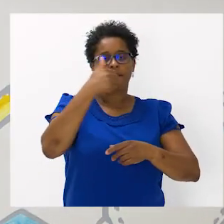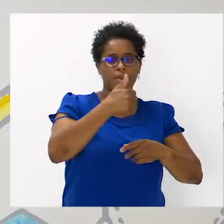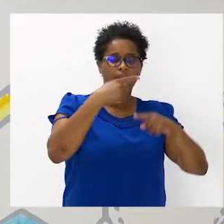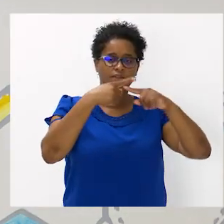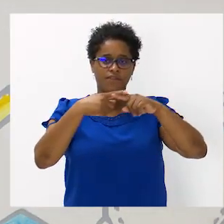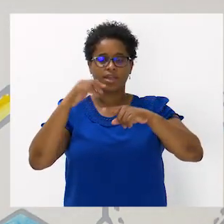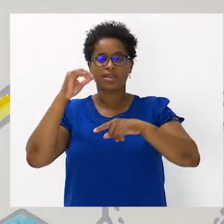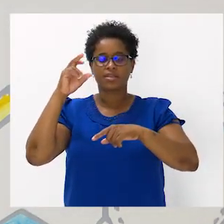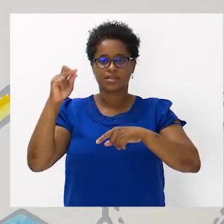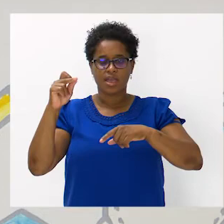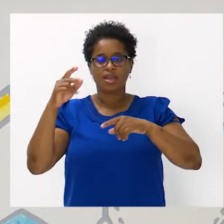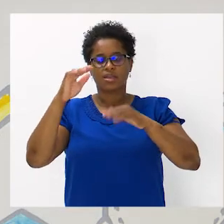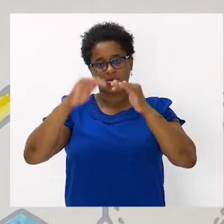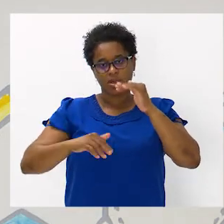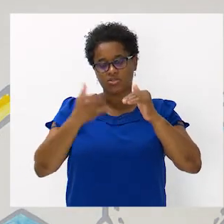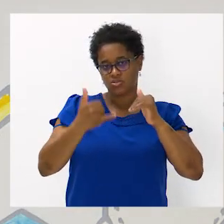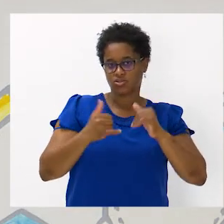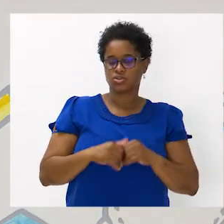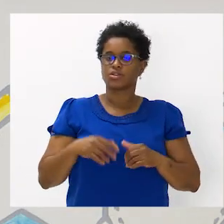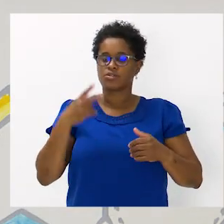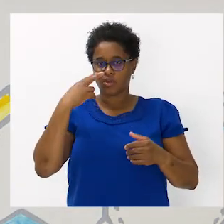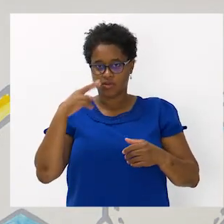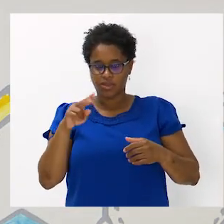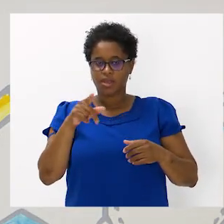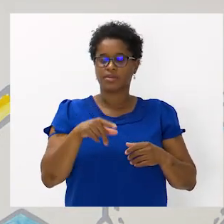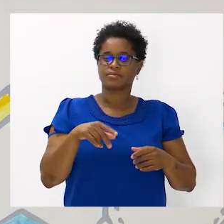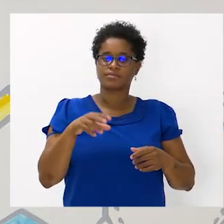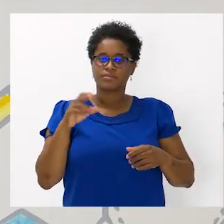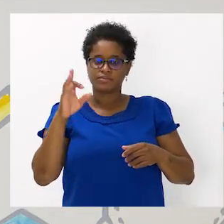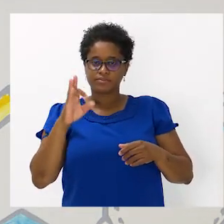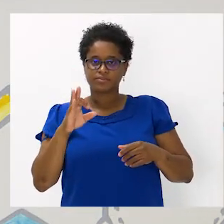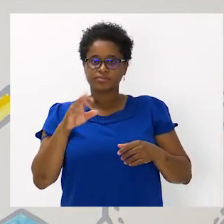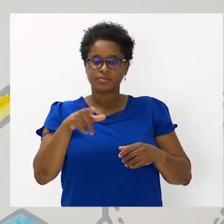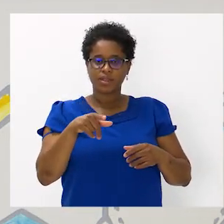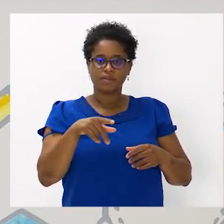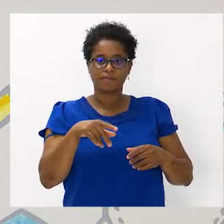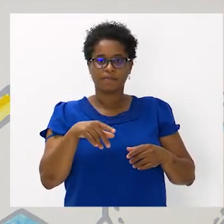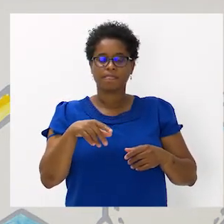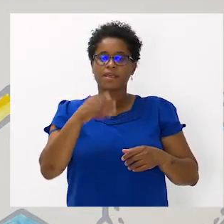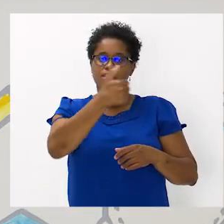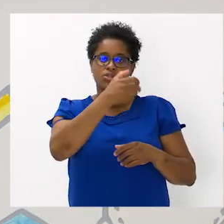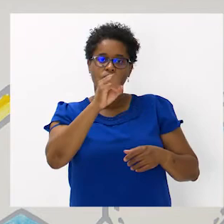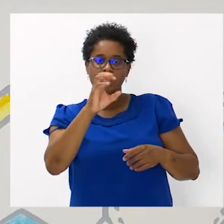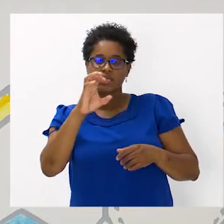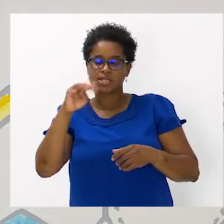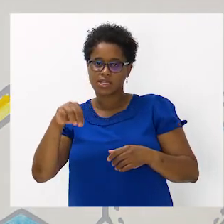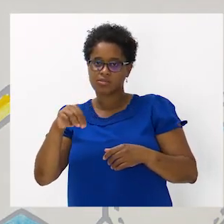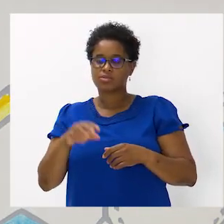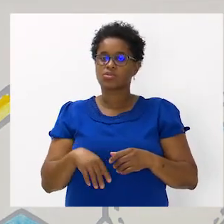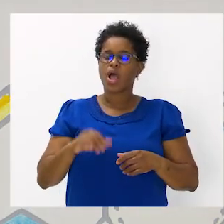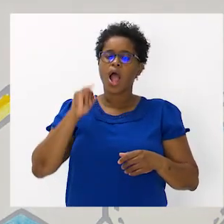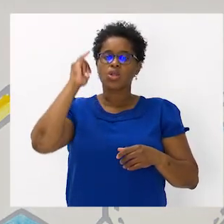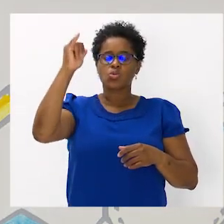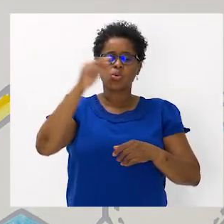vezes altura sobre 2. Então, base, vamos ver a medida da base, 50 centímetros. E